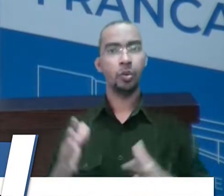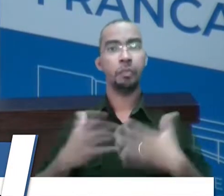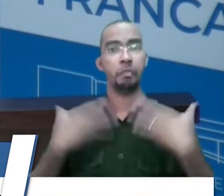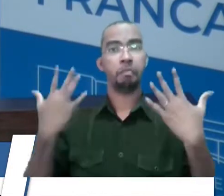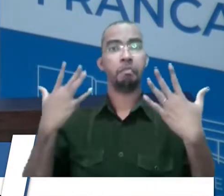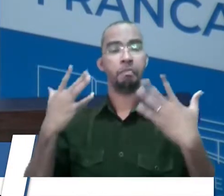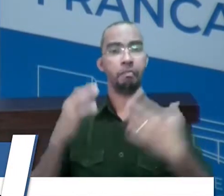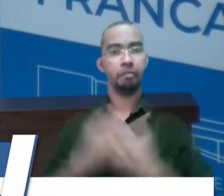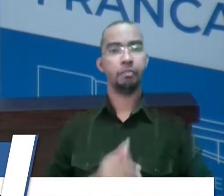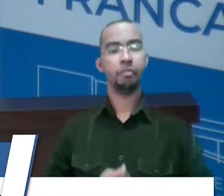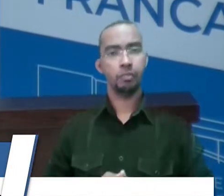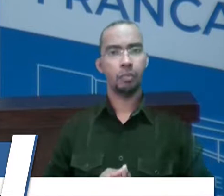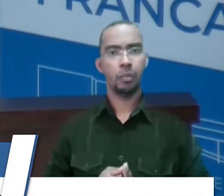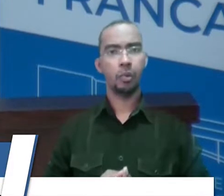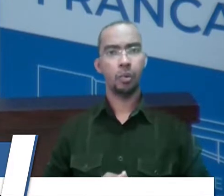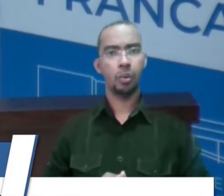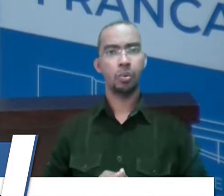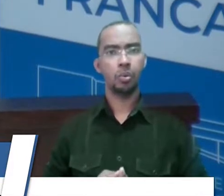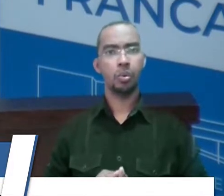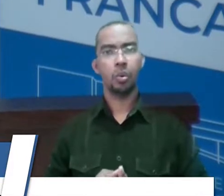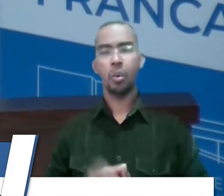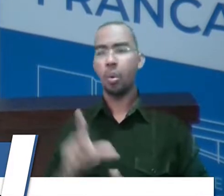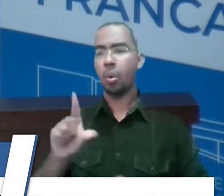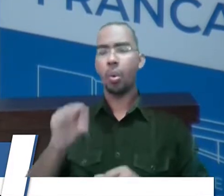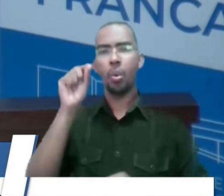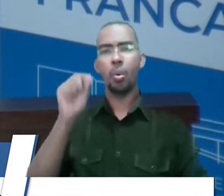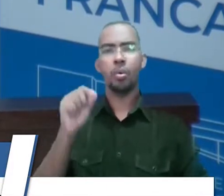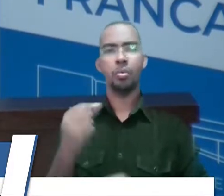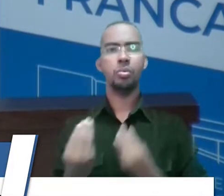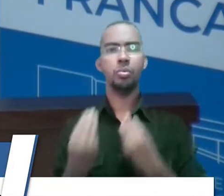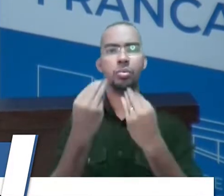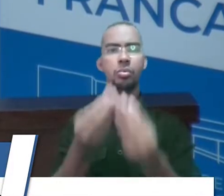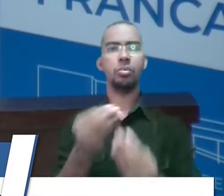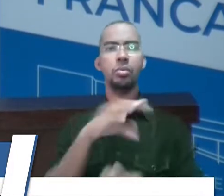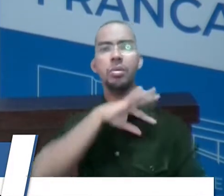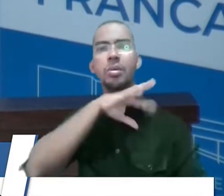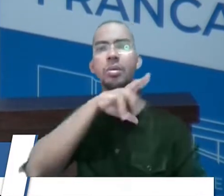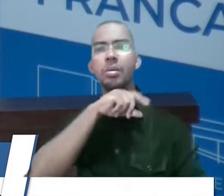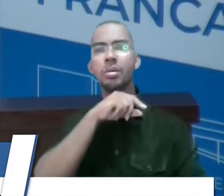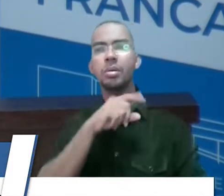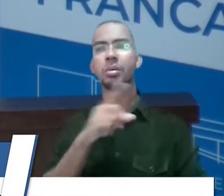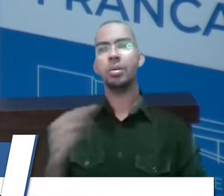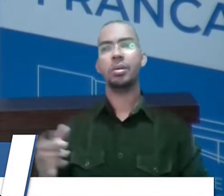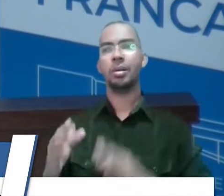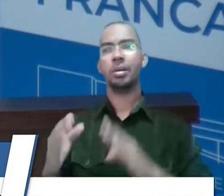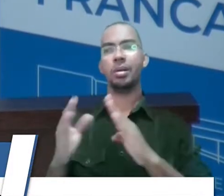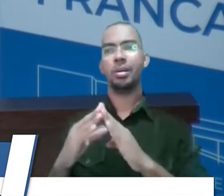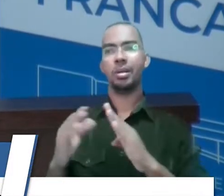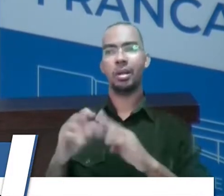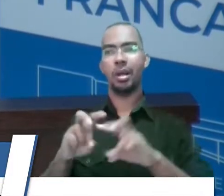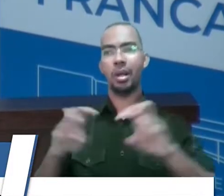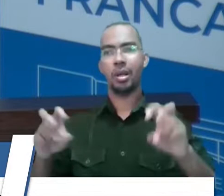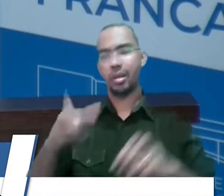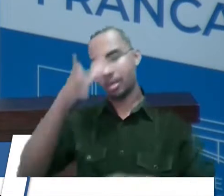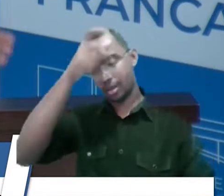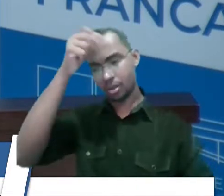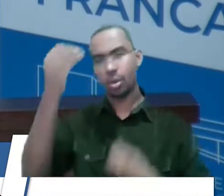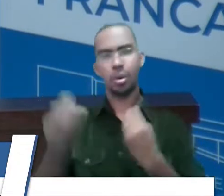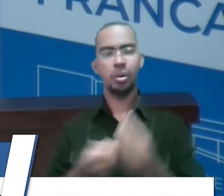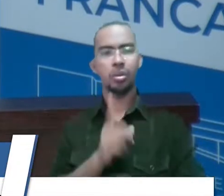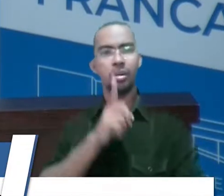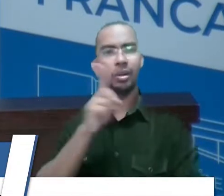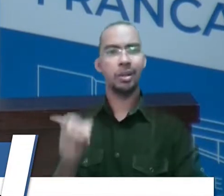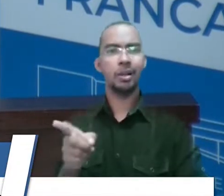virou uma opção levar animais no gabinete do prefeito. Como se no gabinete do prefeito